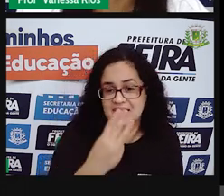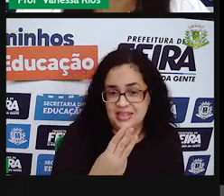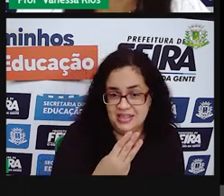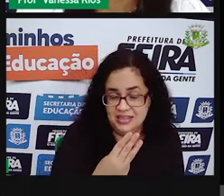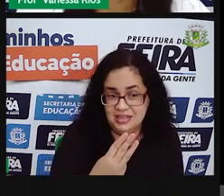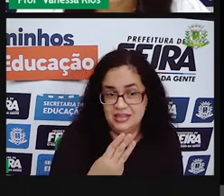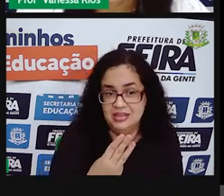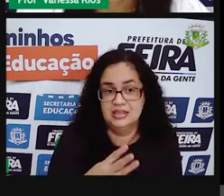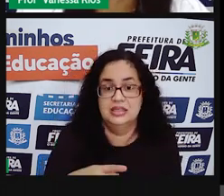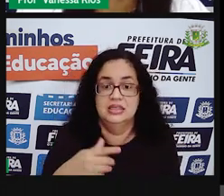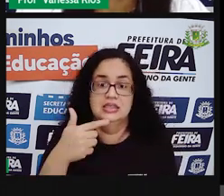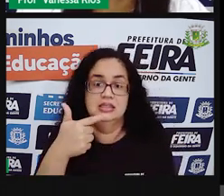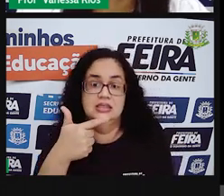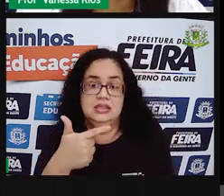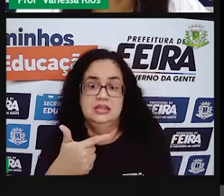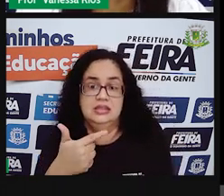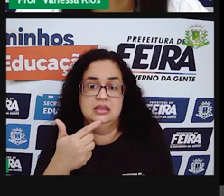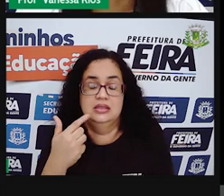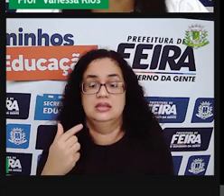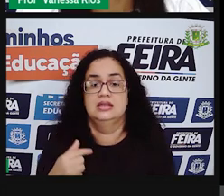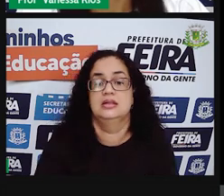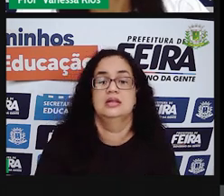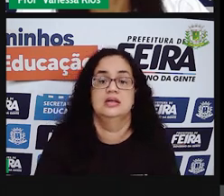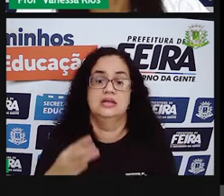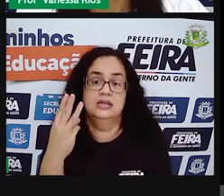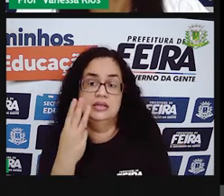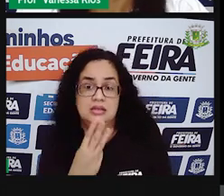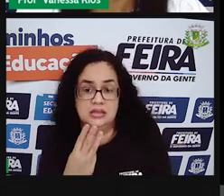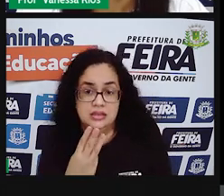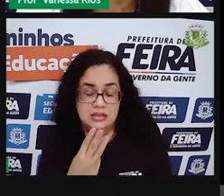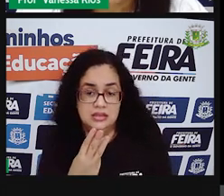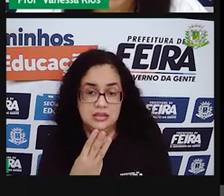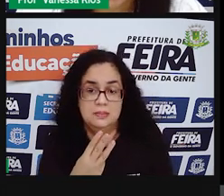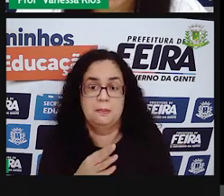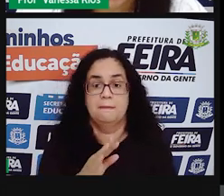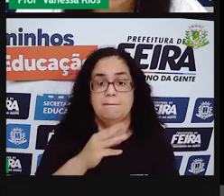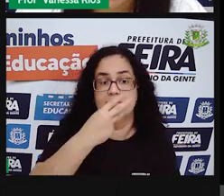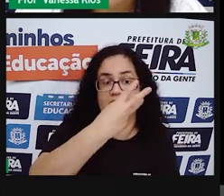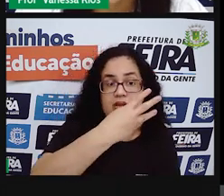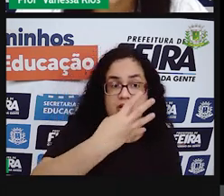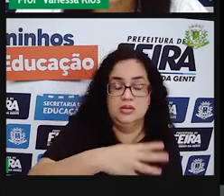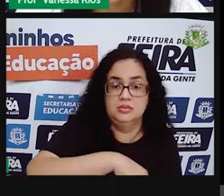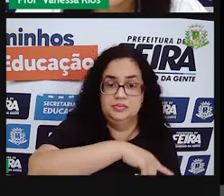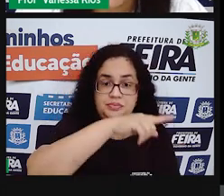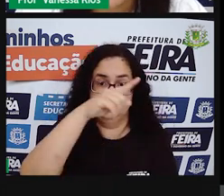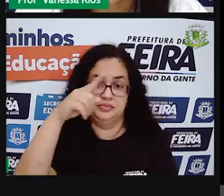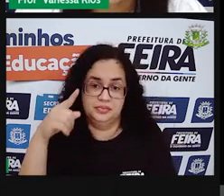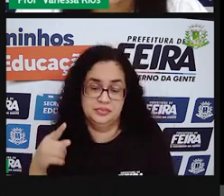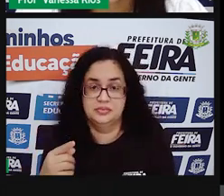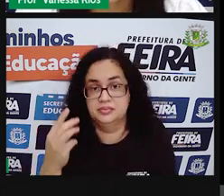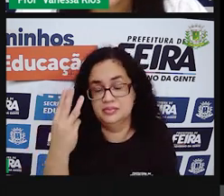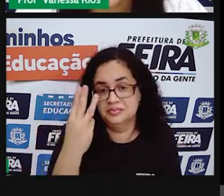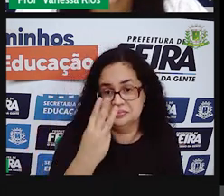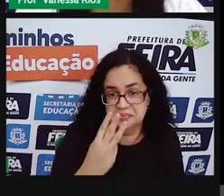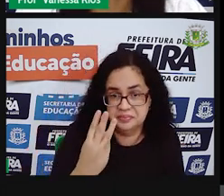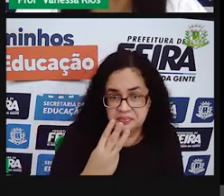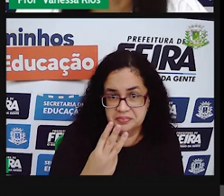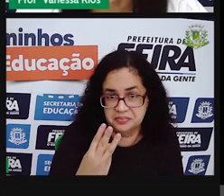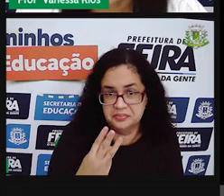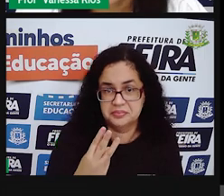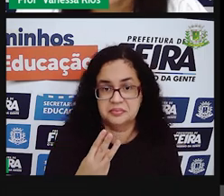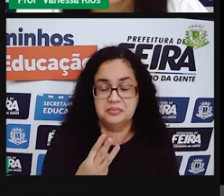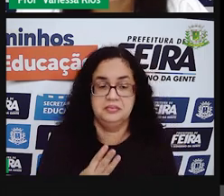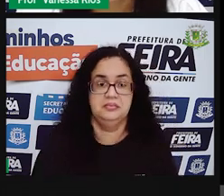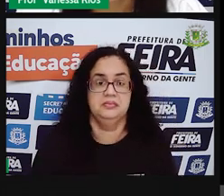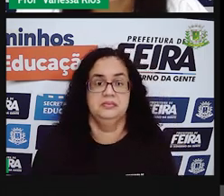31, mais 3. De 31 para 34, também mais 3. De 34 para 37,